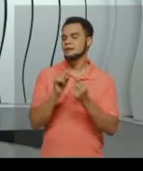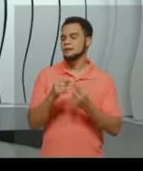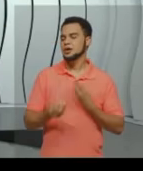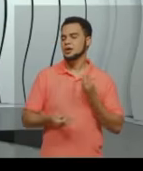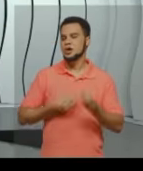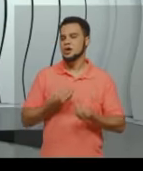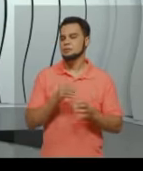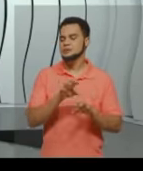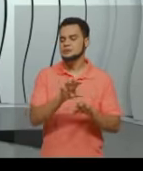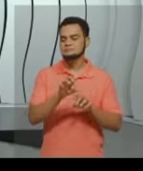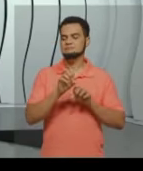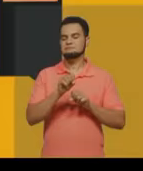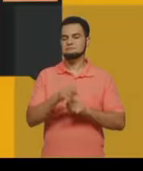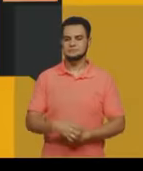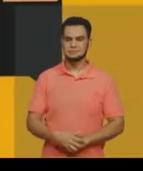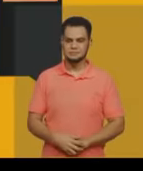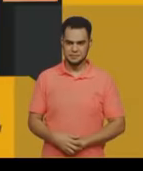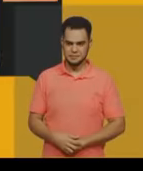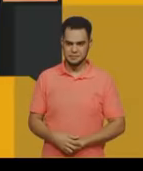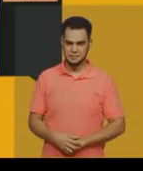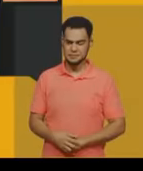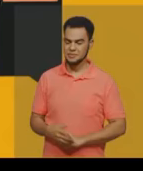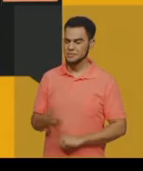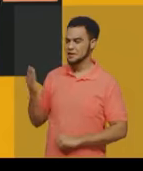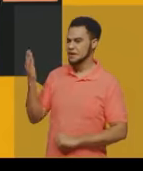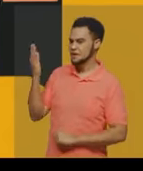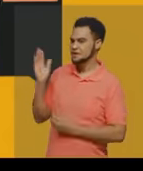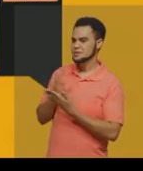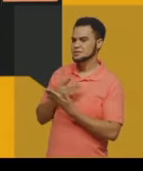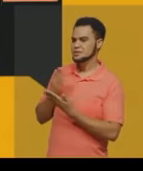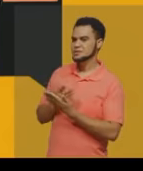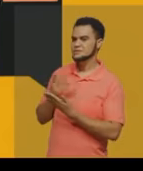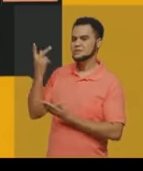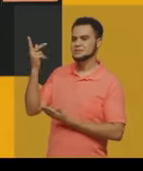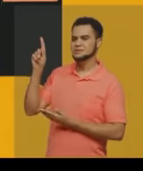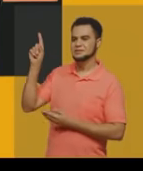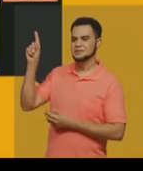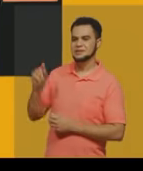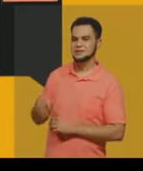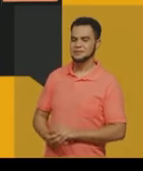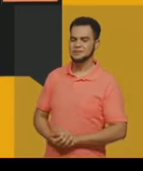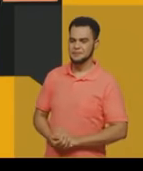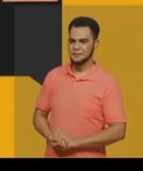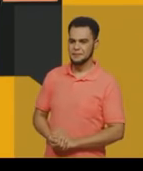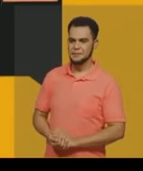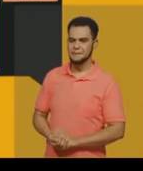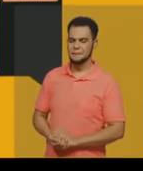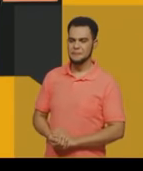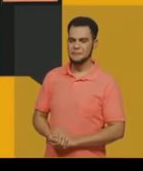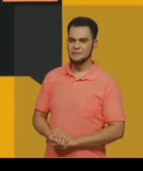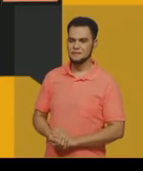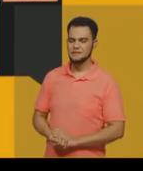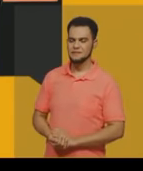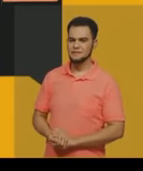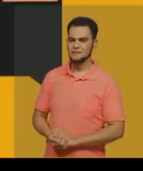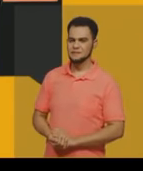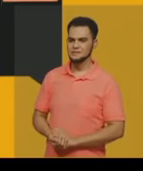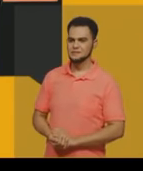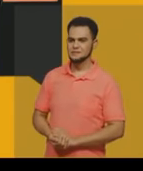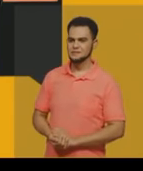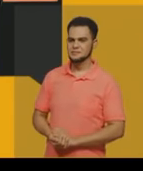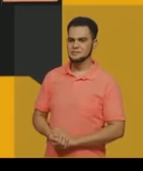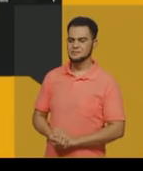E então os livros dele, do Shel Silverstein, Falling Up, A Light in the Attic, Where the